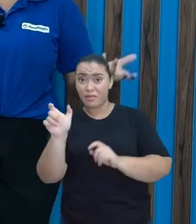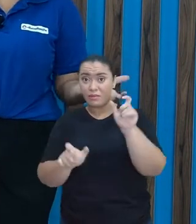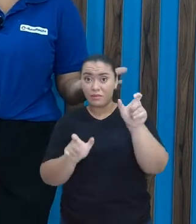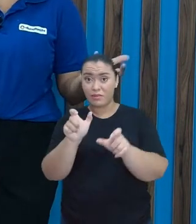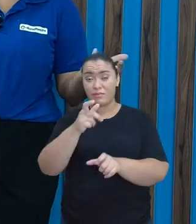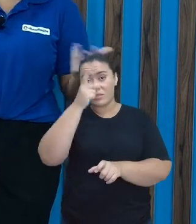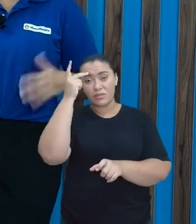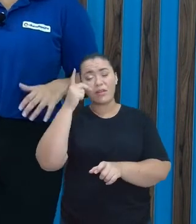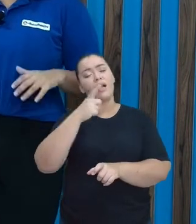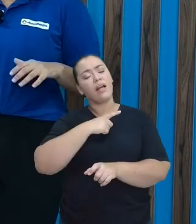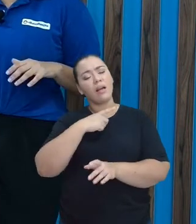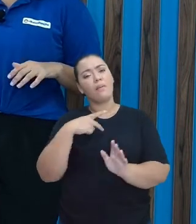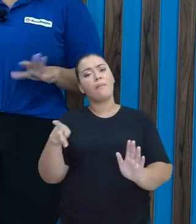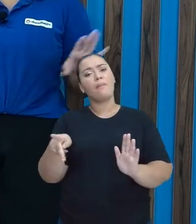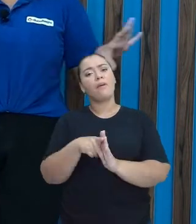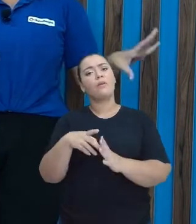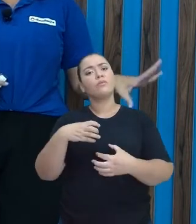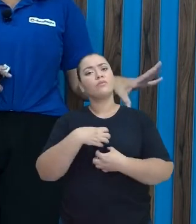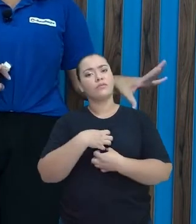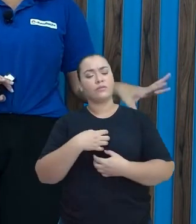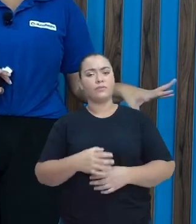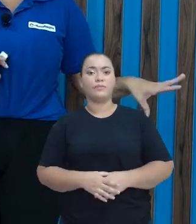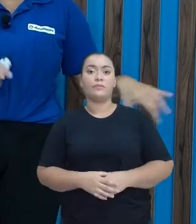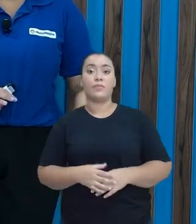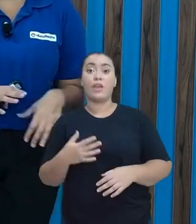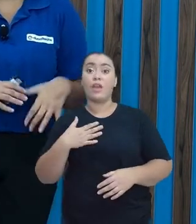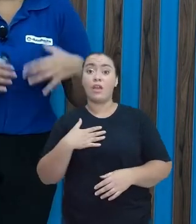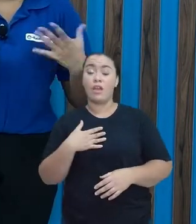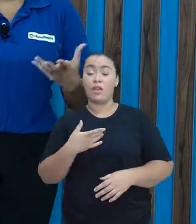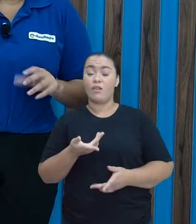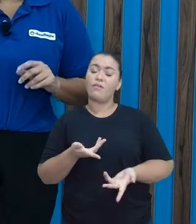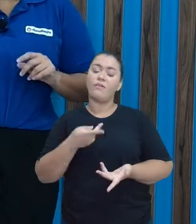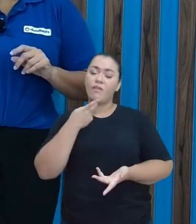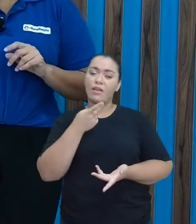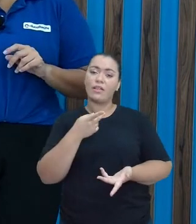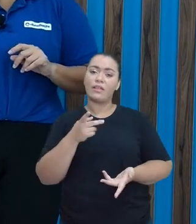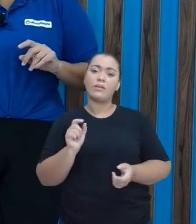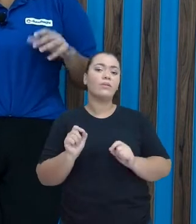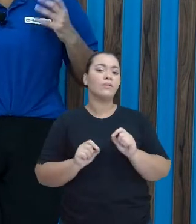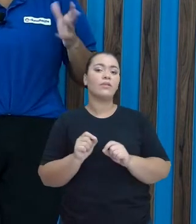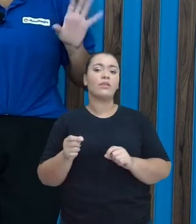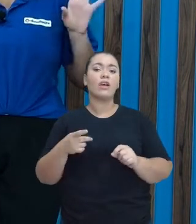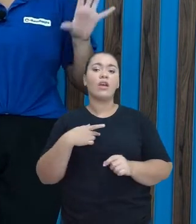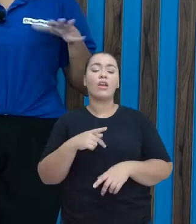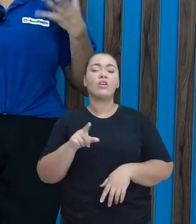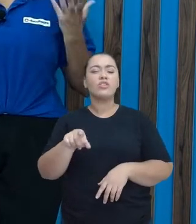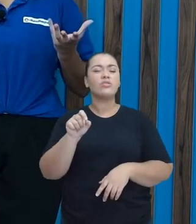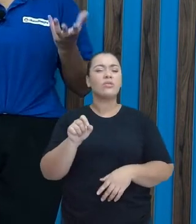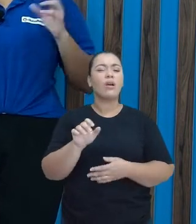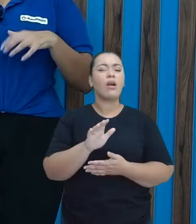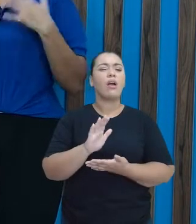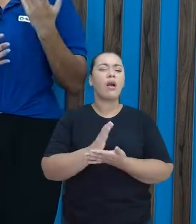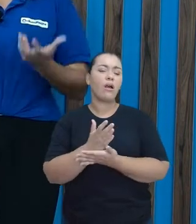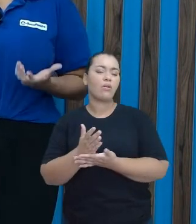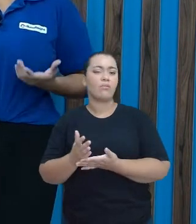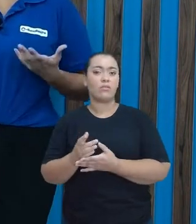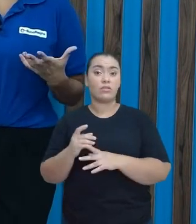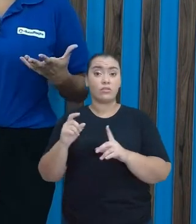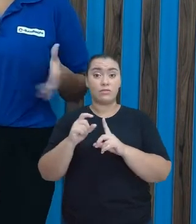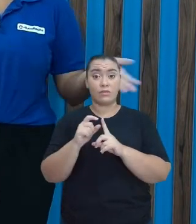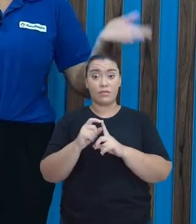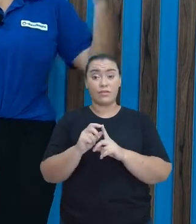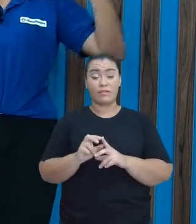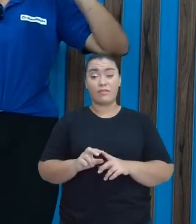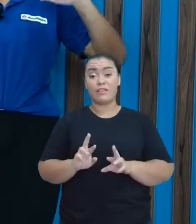escrever, um estilo, né? Então, eu confesso que eu fiz uma escolha em usar algumas palavras um pouco menos